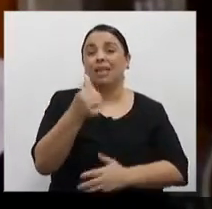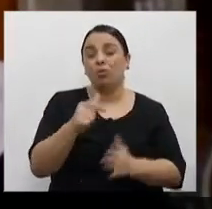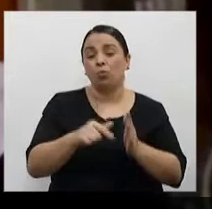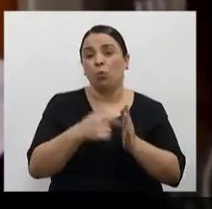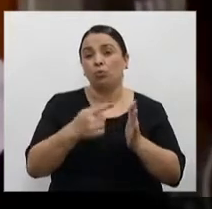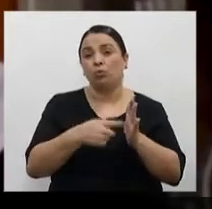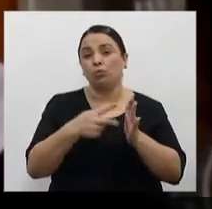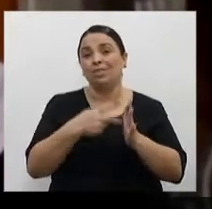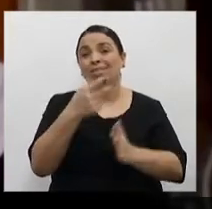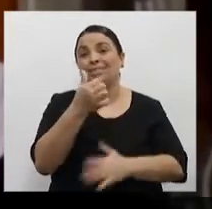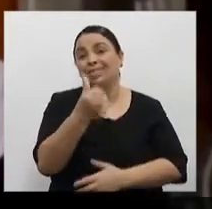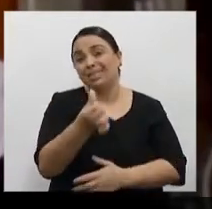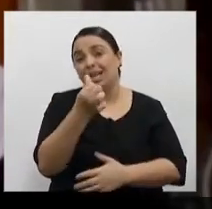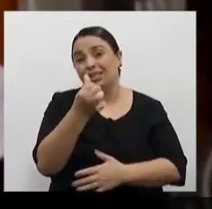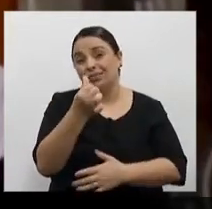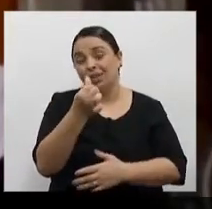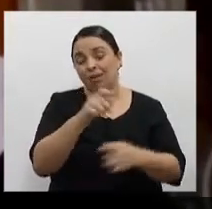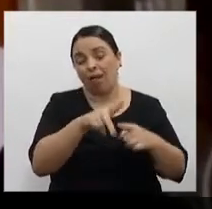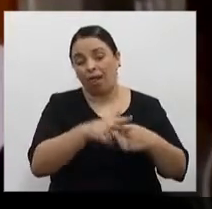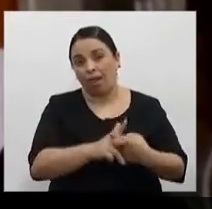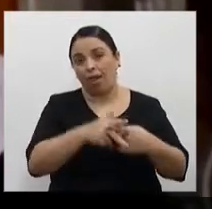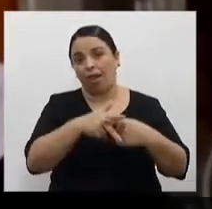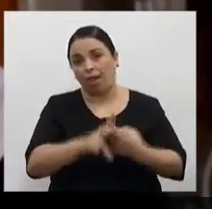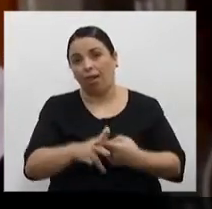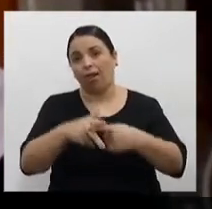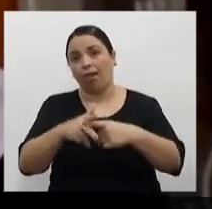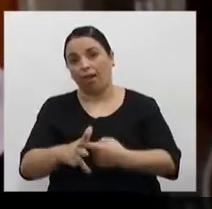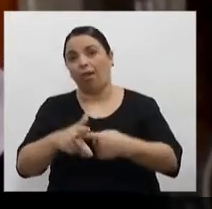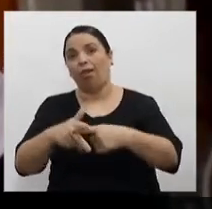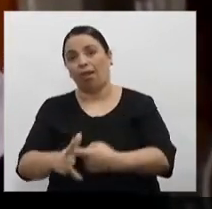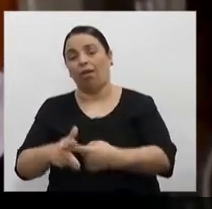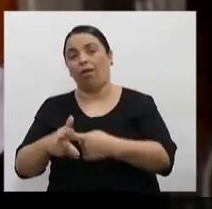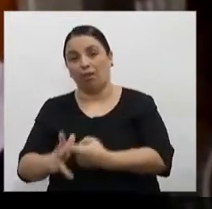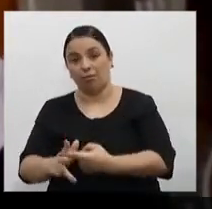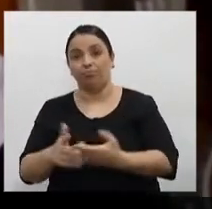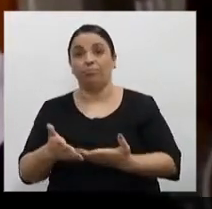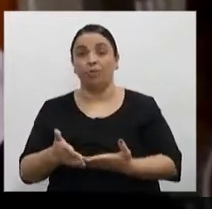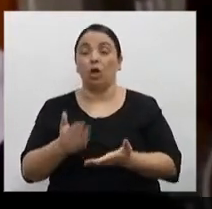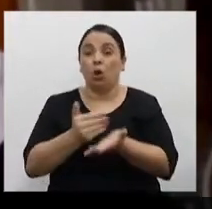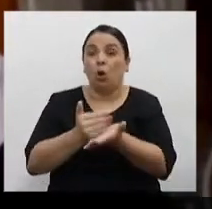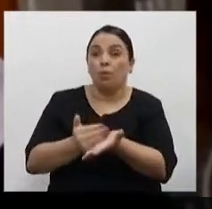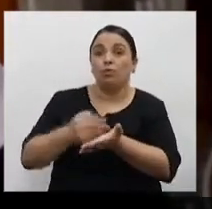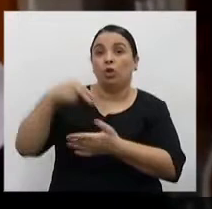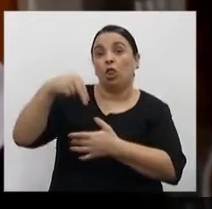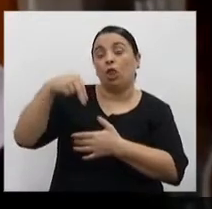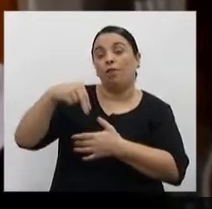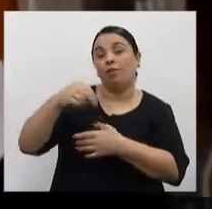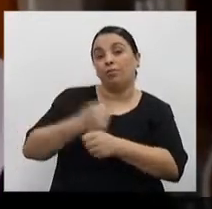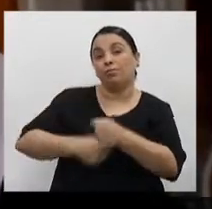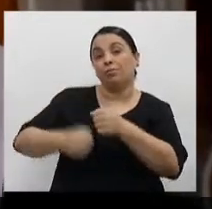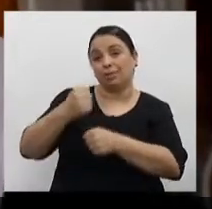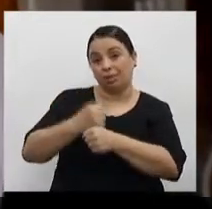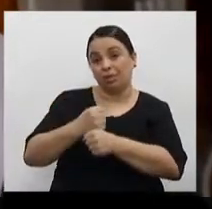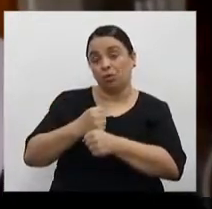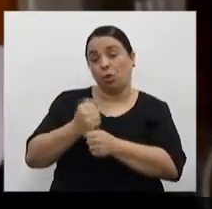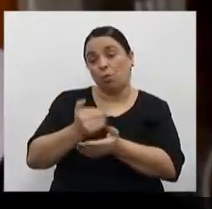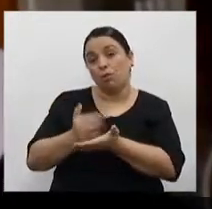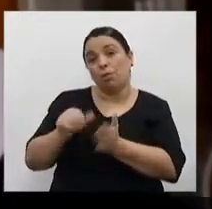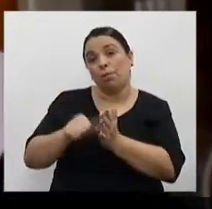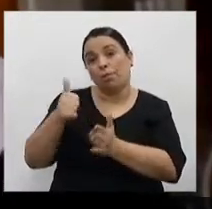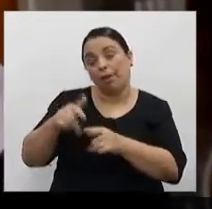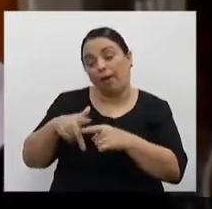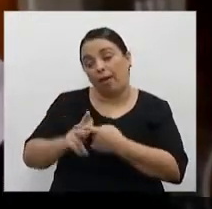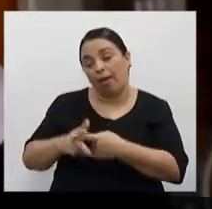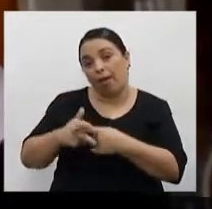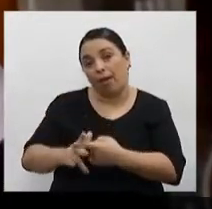plano extenso que vem sendo escrito e reescrito desde novembro do ano passado e está na sexta revisão. Se ele está na sexta revisão,